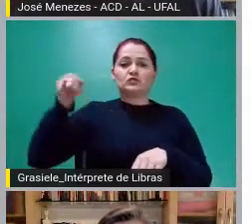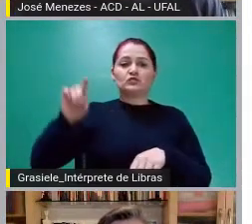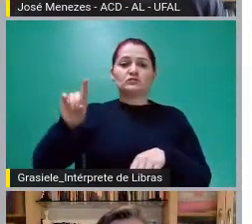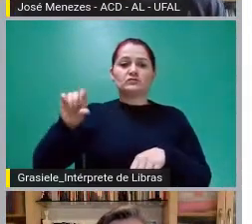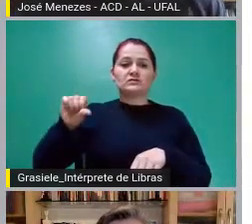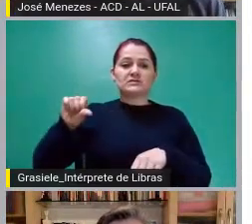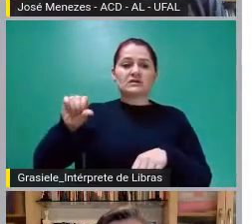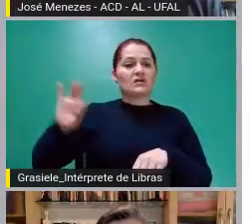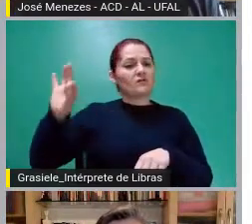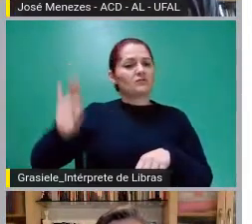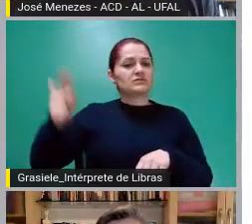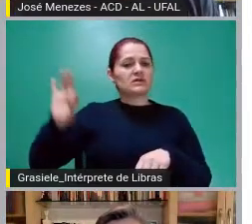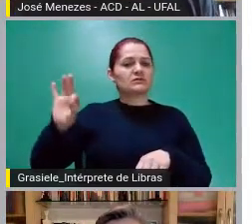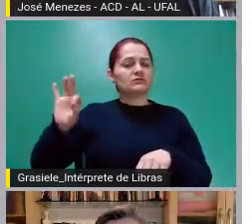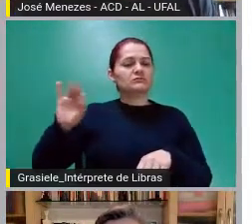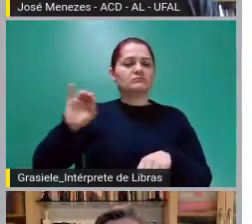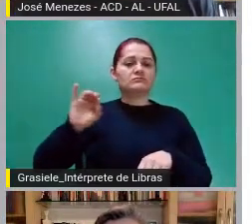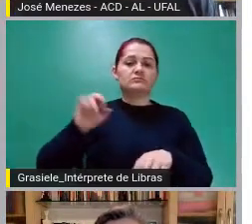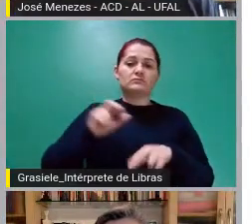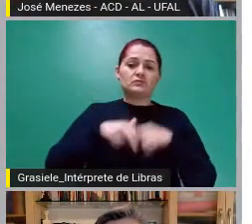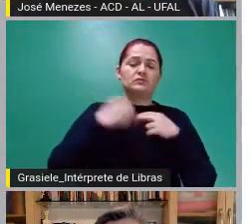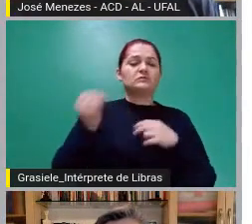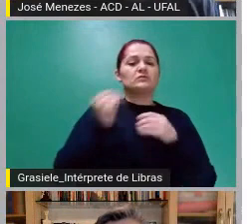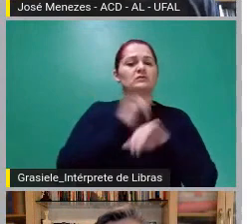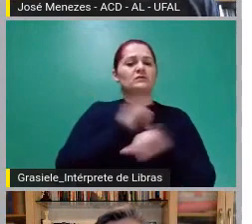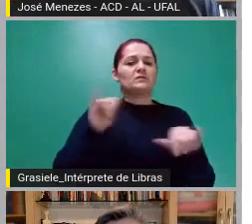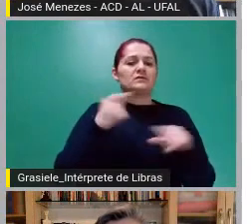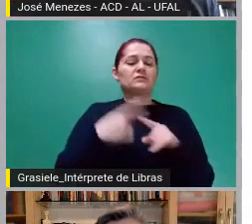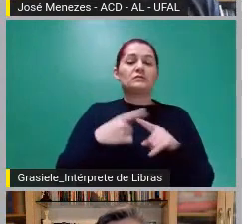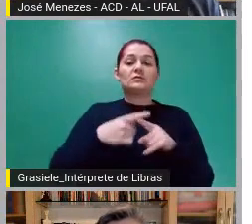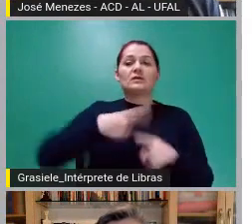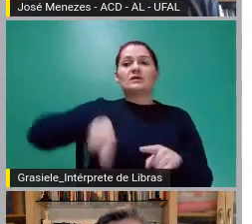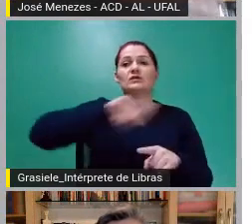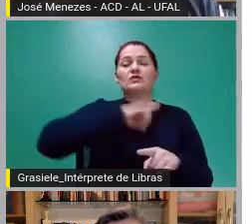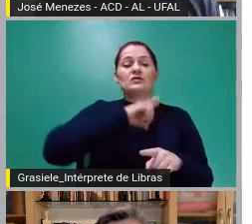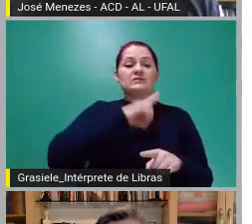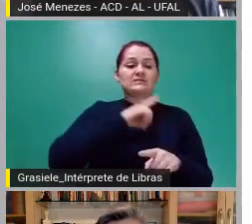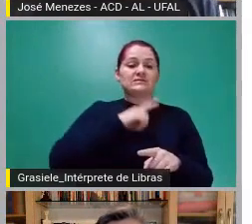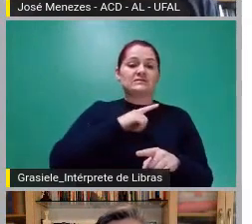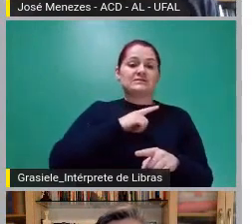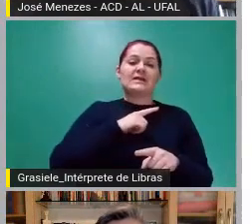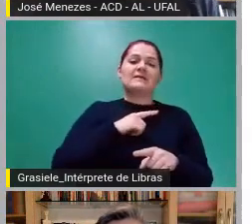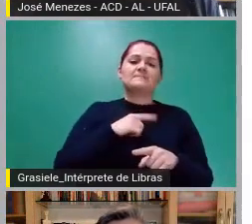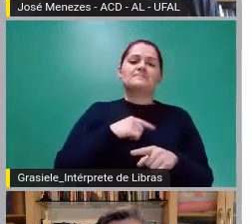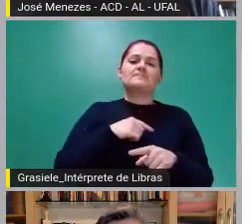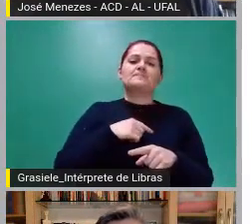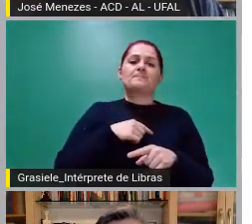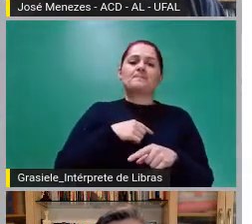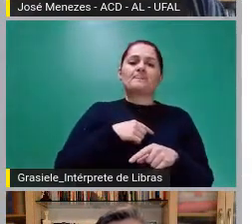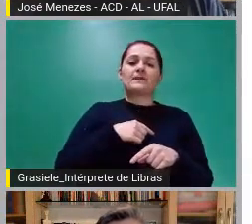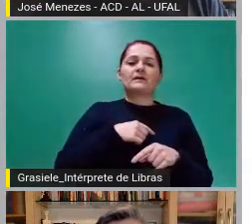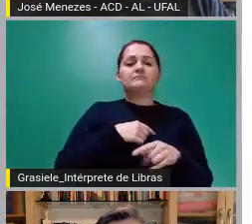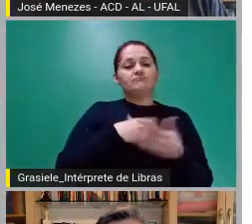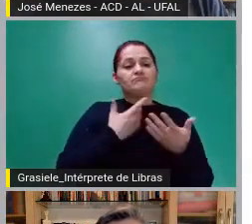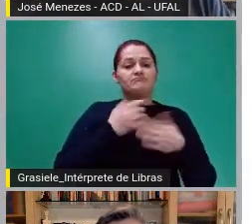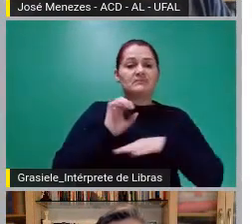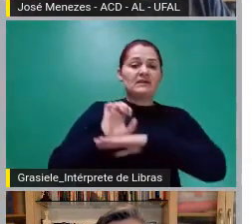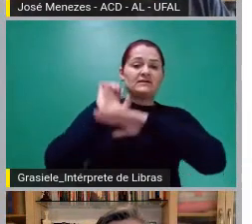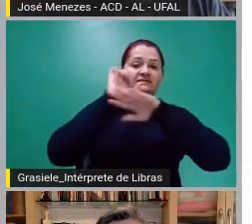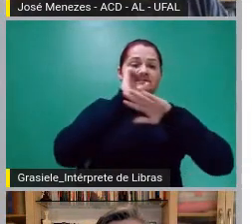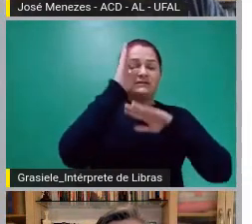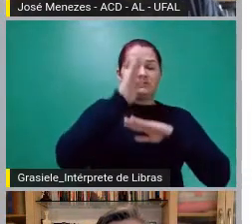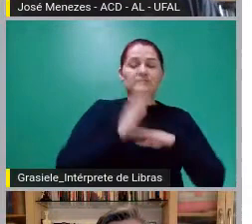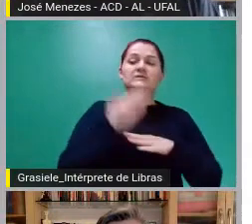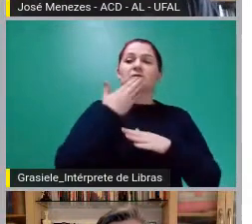Porque nós temos empréstimos externos feitos para os estados e para grande parte do mundo a partir